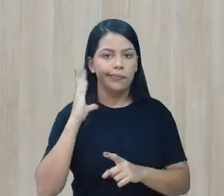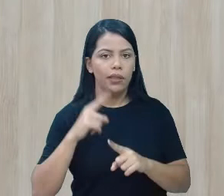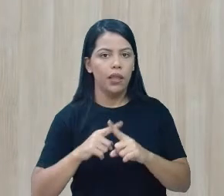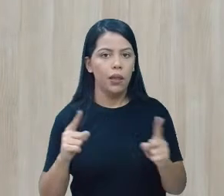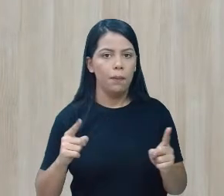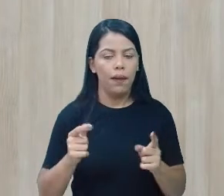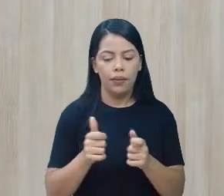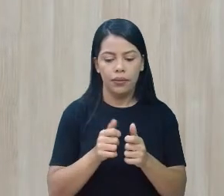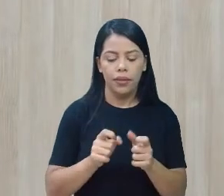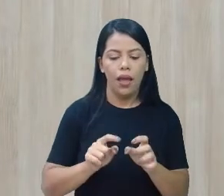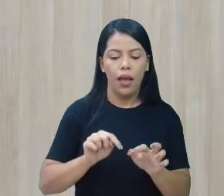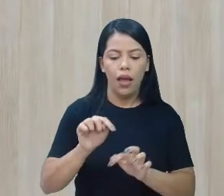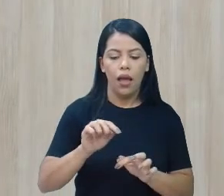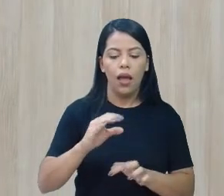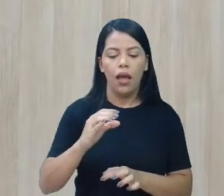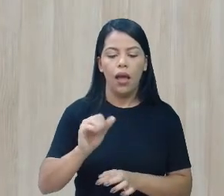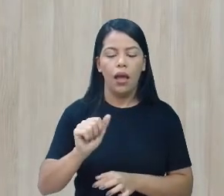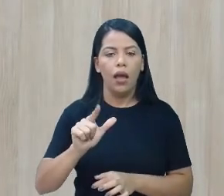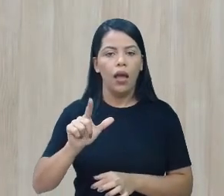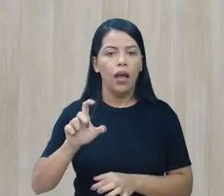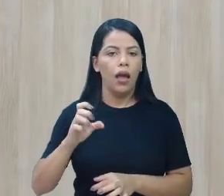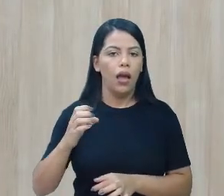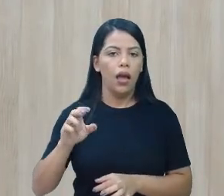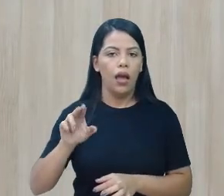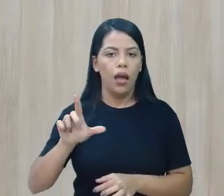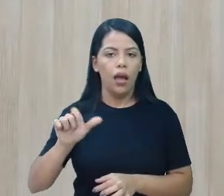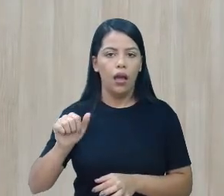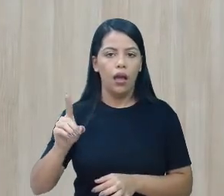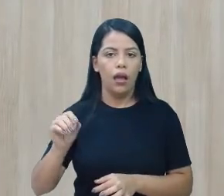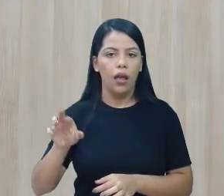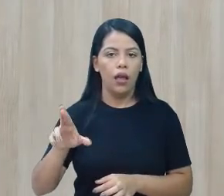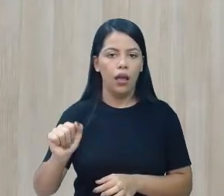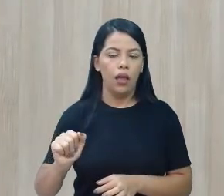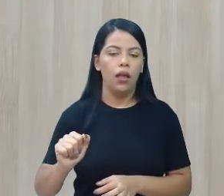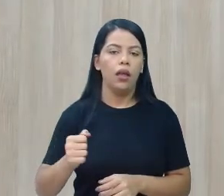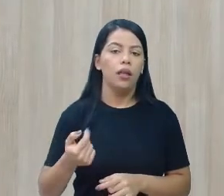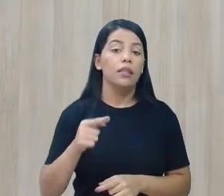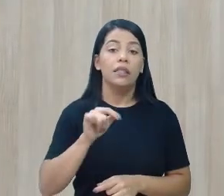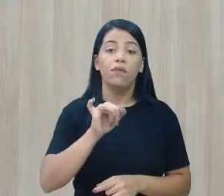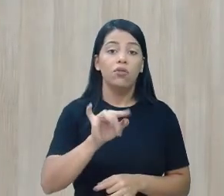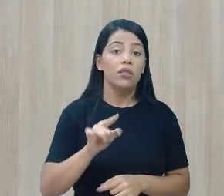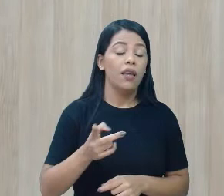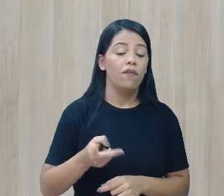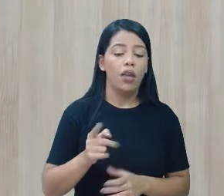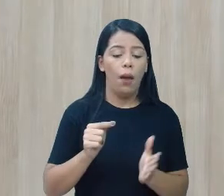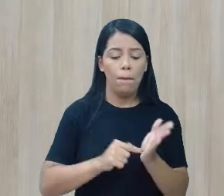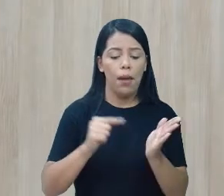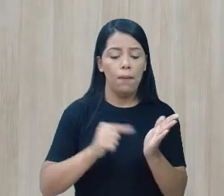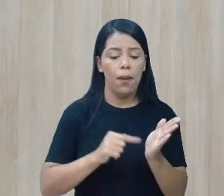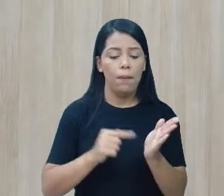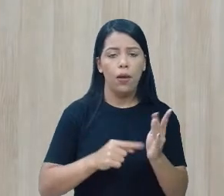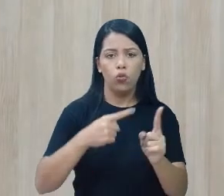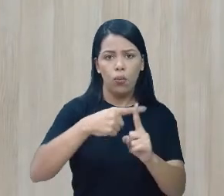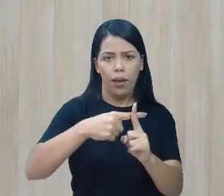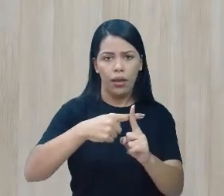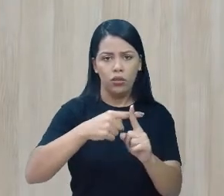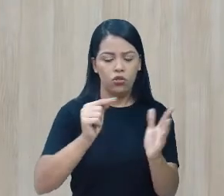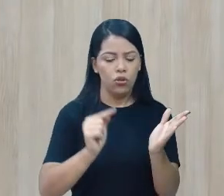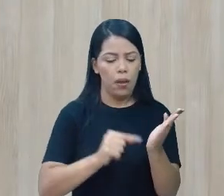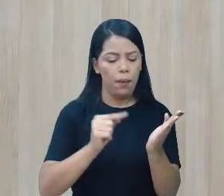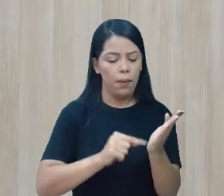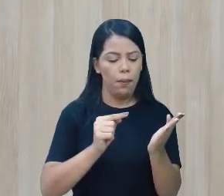calculadora analógica, você pode continuar apertando mais. Se você continuar apertando mais, ele vai fazer o mesmo processo também, tá certo? É bem legal da gente